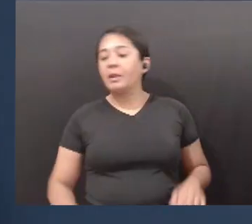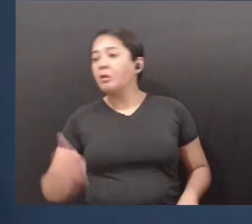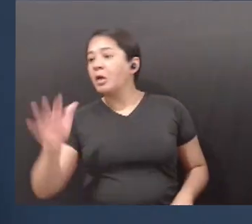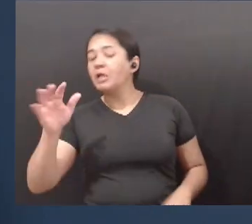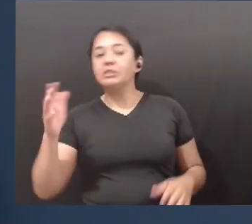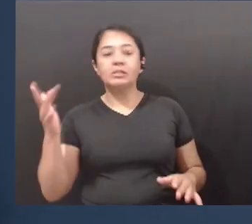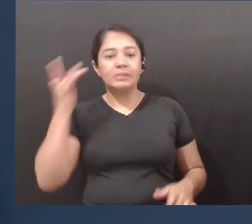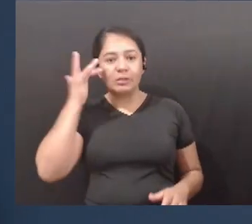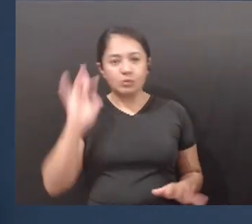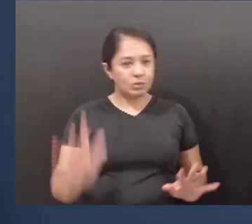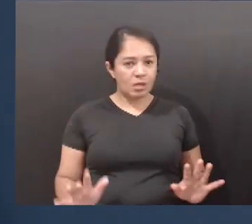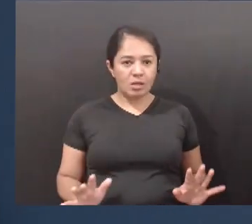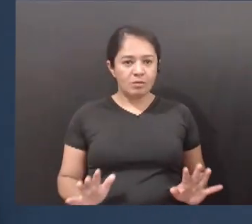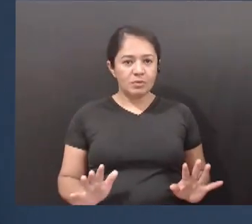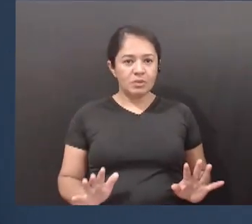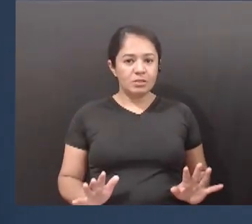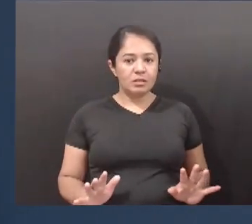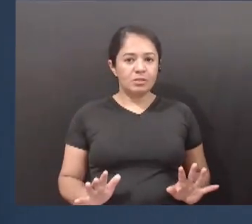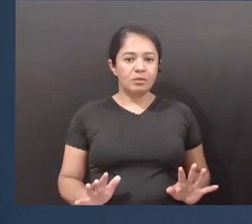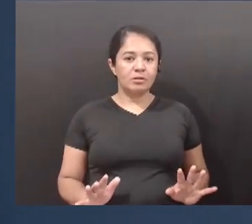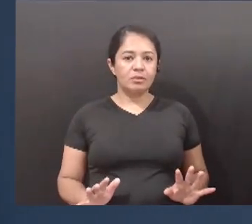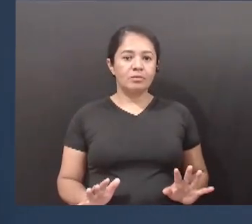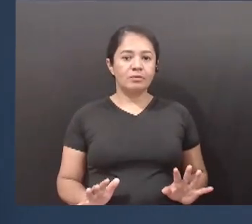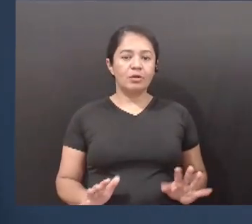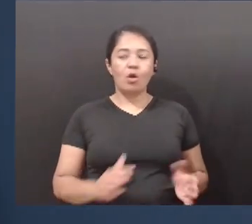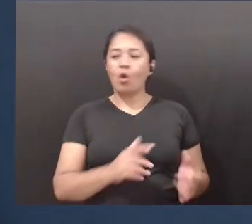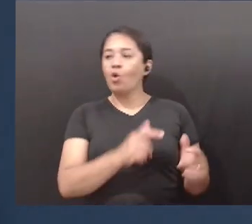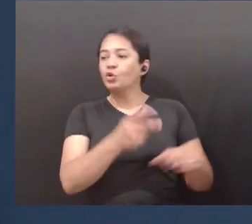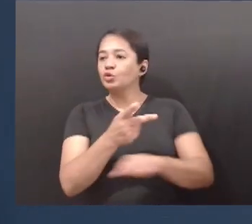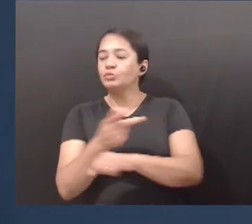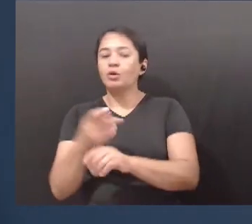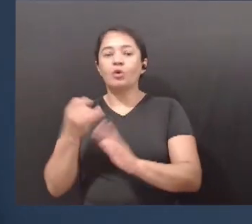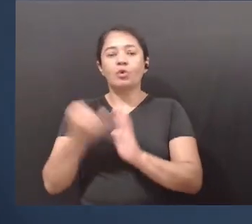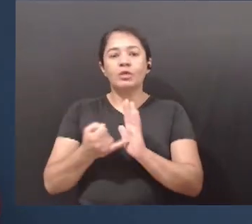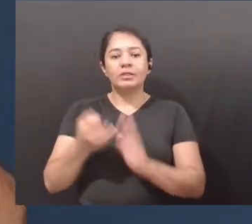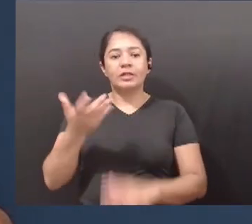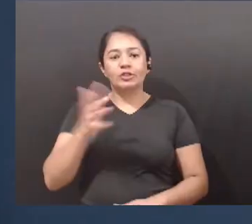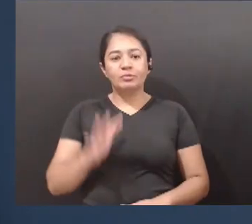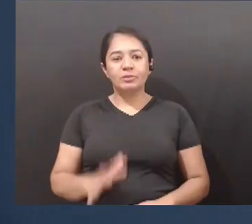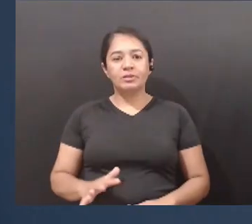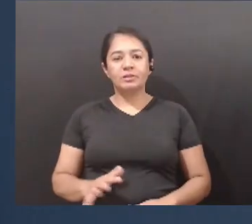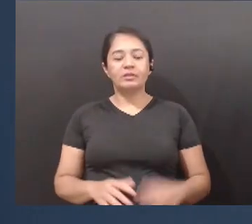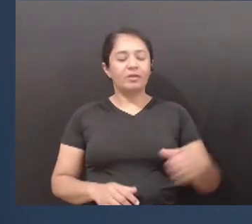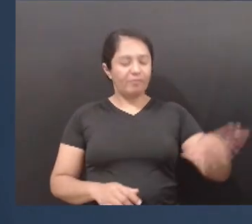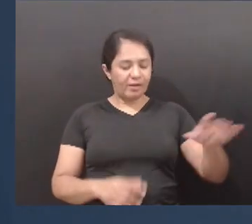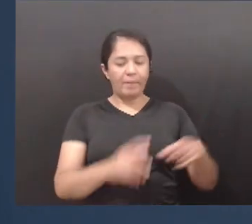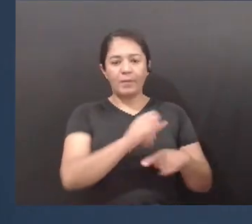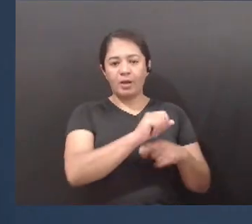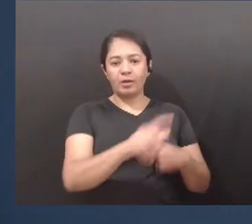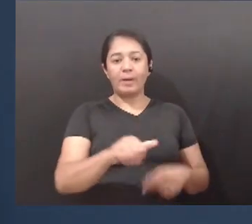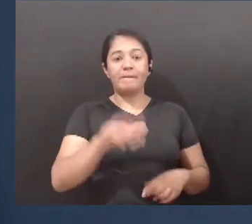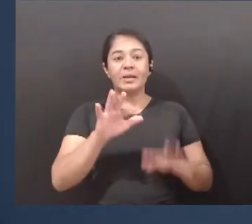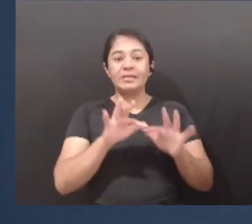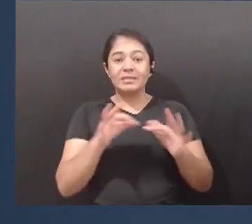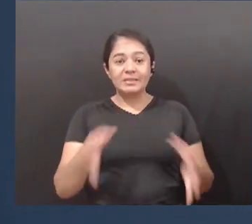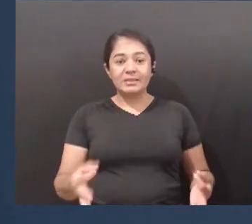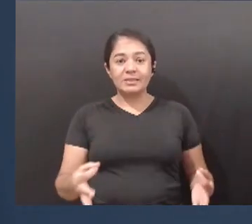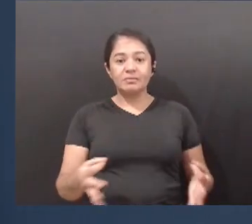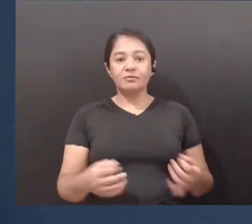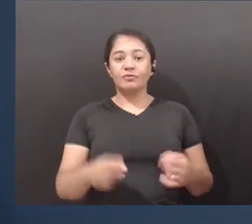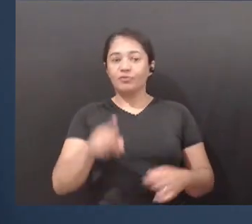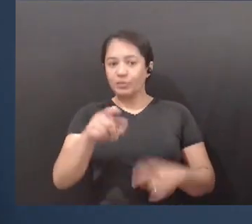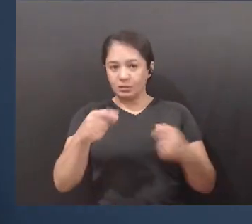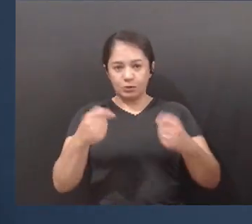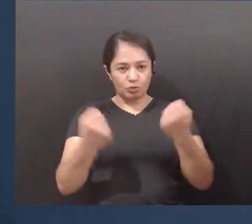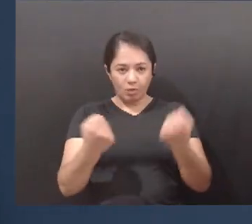melhor financiamento, onde procurar taxas mais baratas. Vai para o aluguel, porque é mais simples. Porque você precisa de um carro. O primeiro ponto é